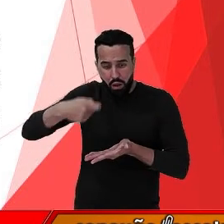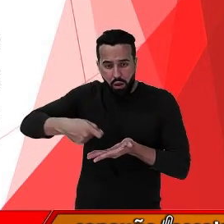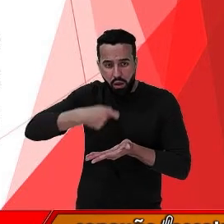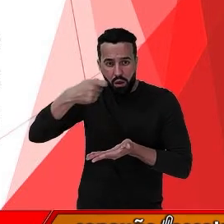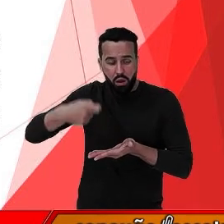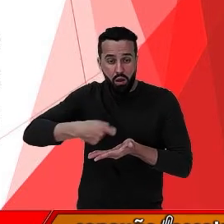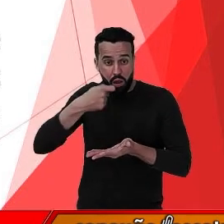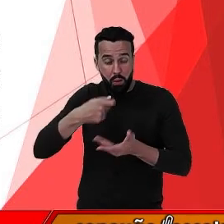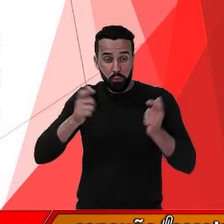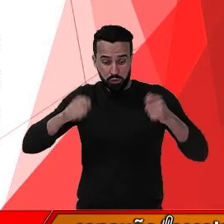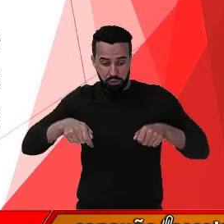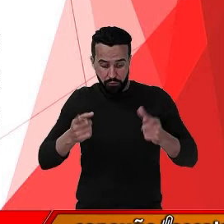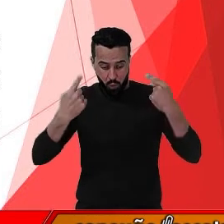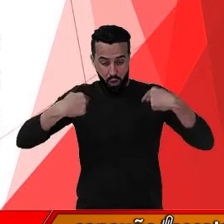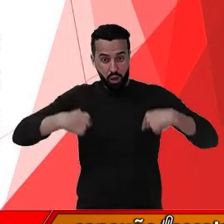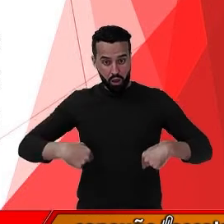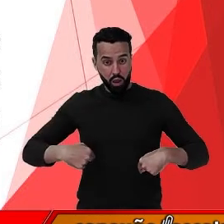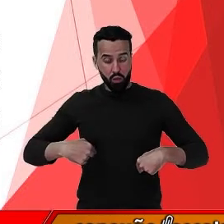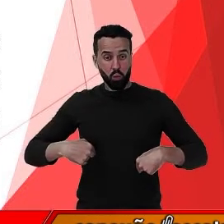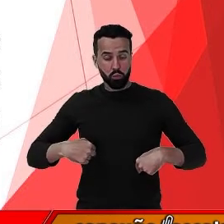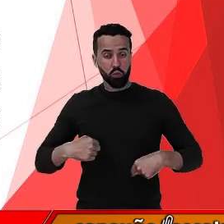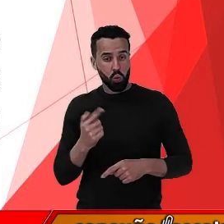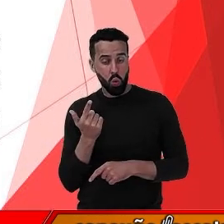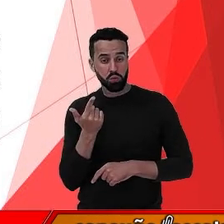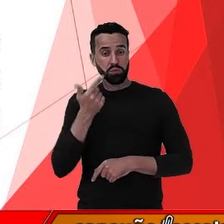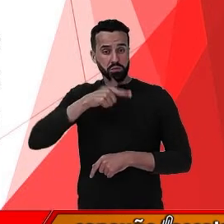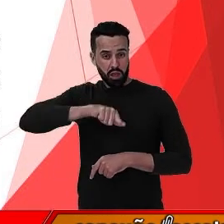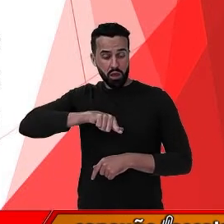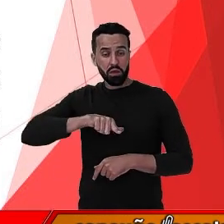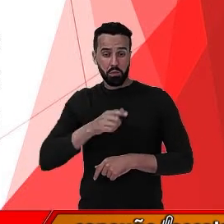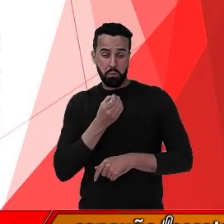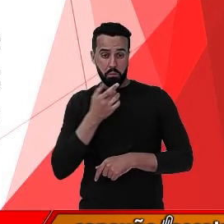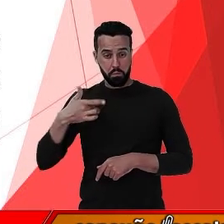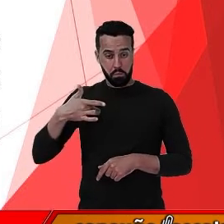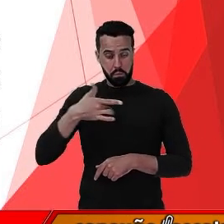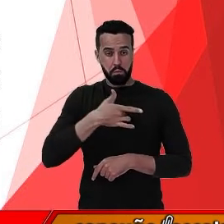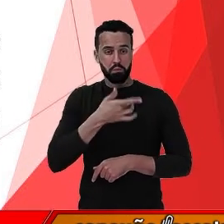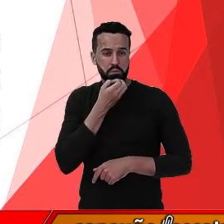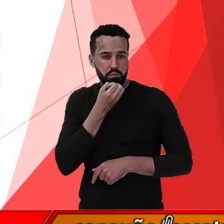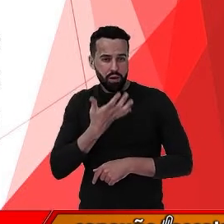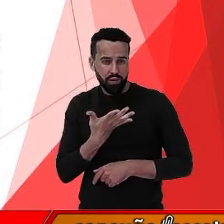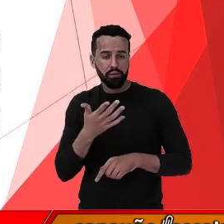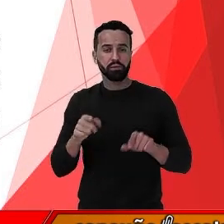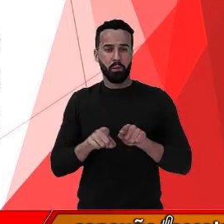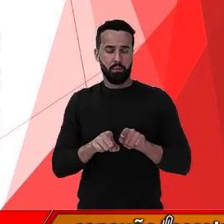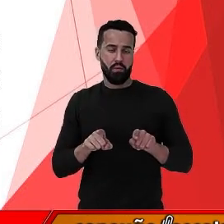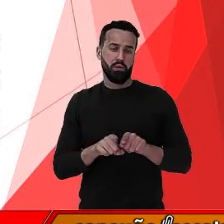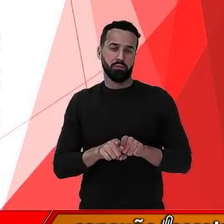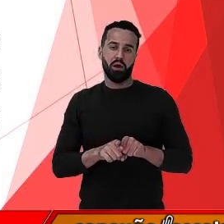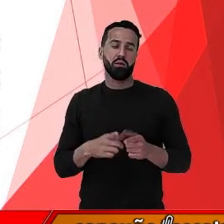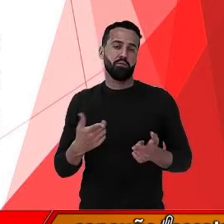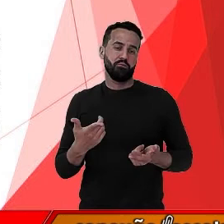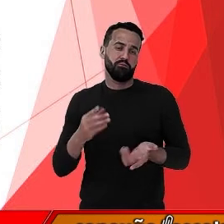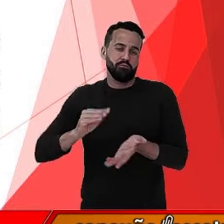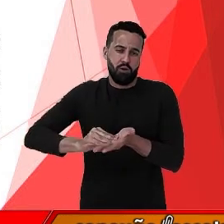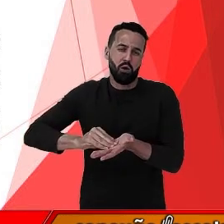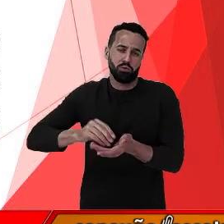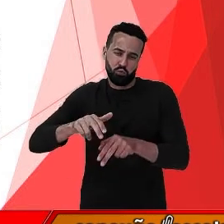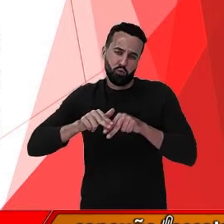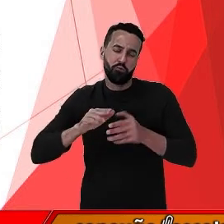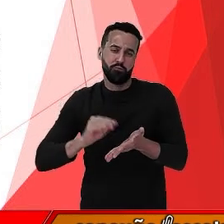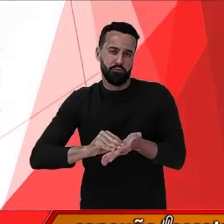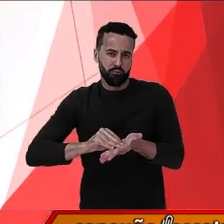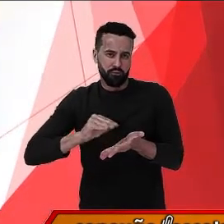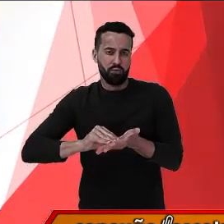níveis mínimos de calorias para que essas pessoas possam ter aí uma vida saudável. Acredita-se